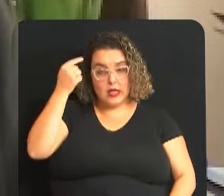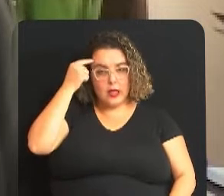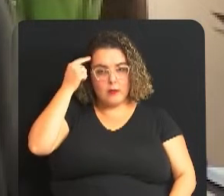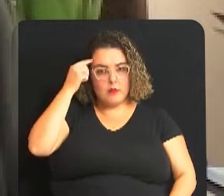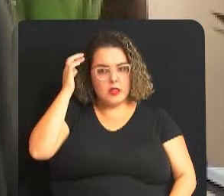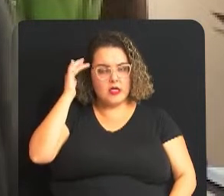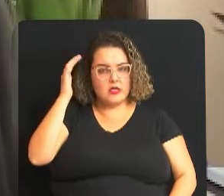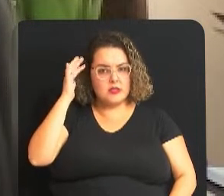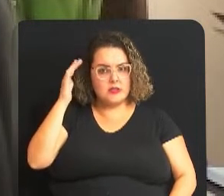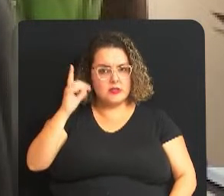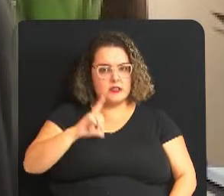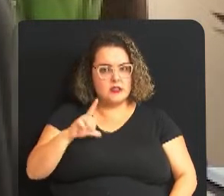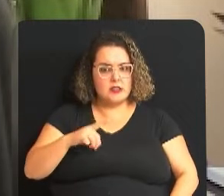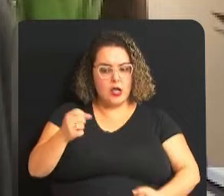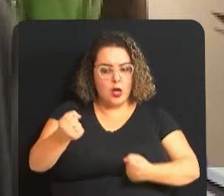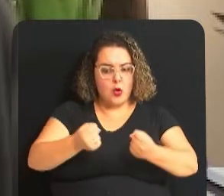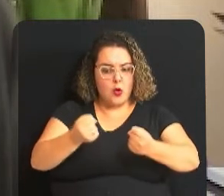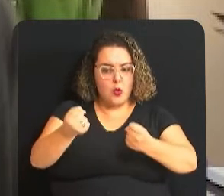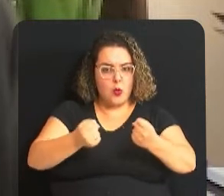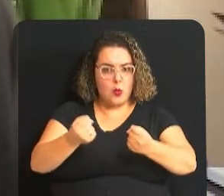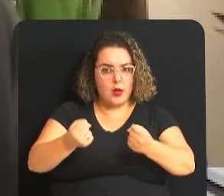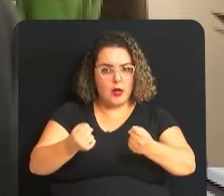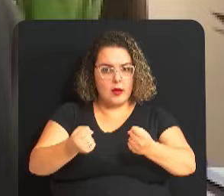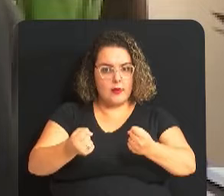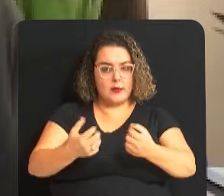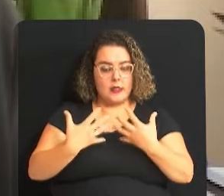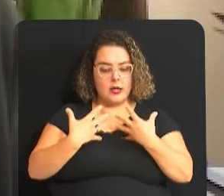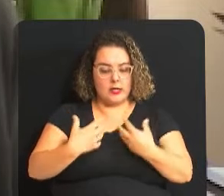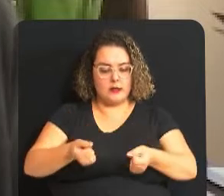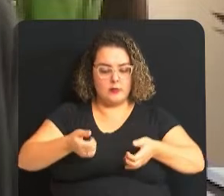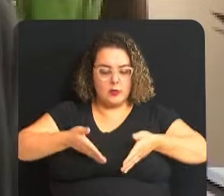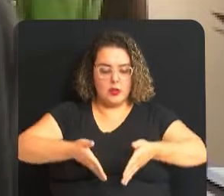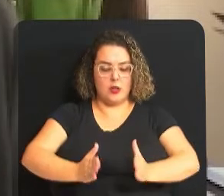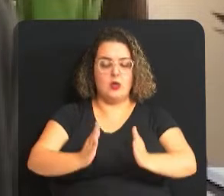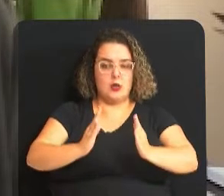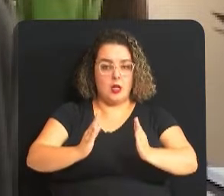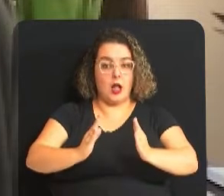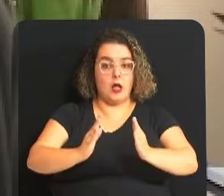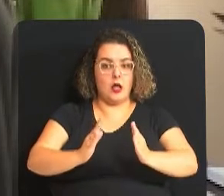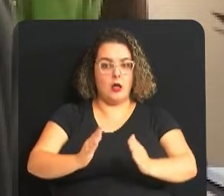você ganhou quando você nasceu. E o teu papai e tua mamãe falou assim,